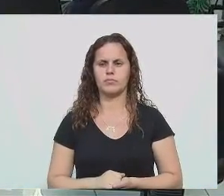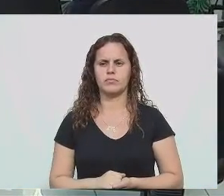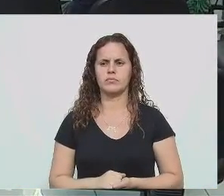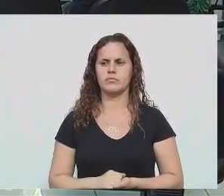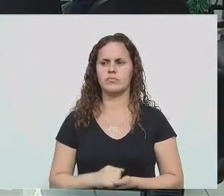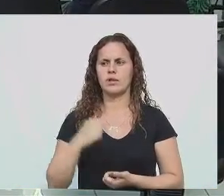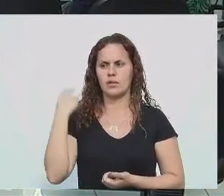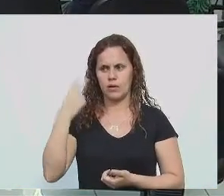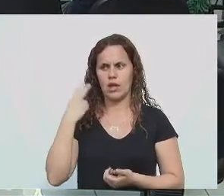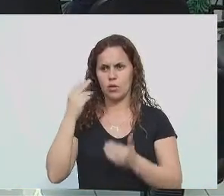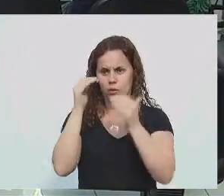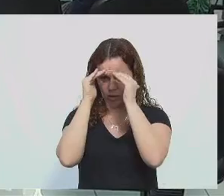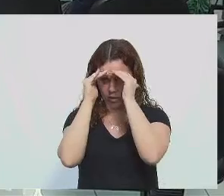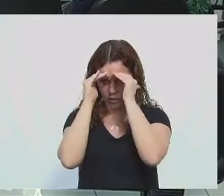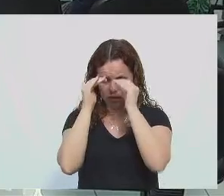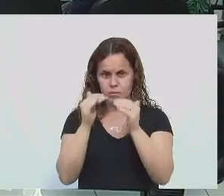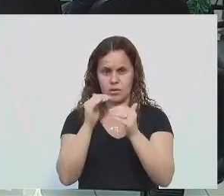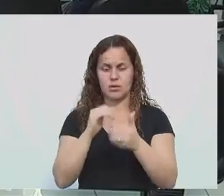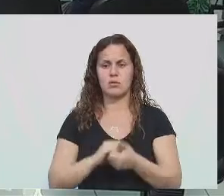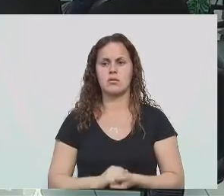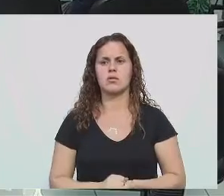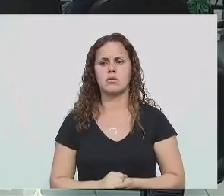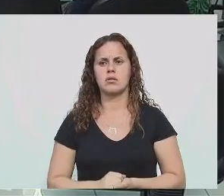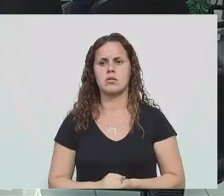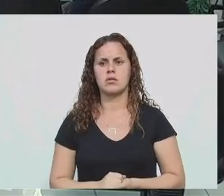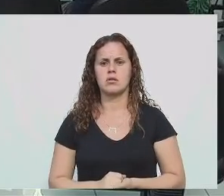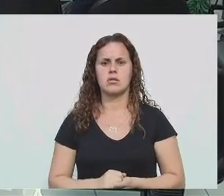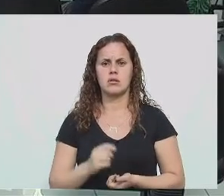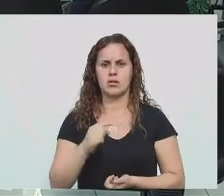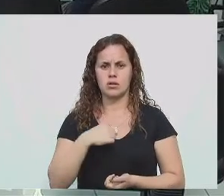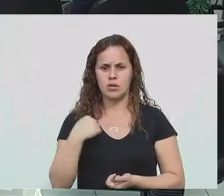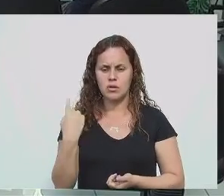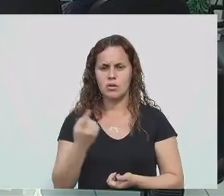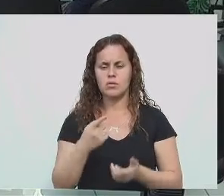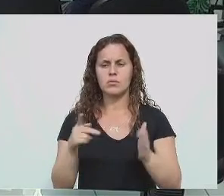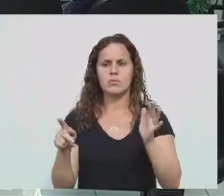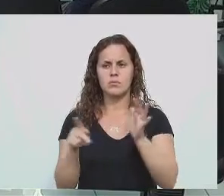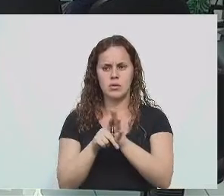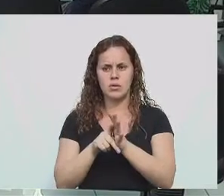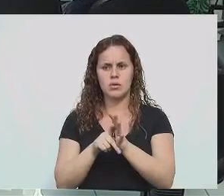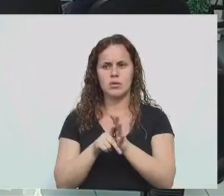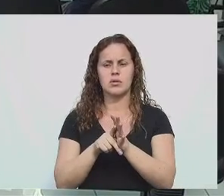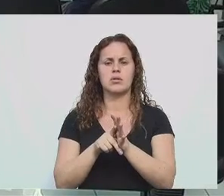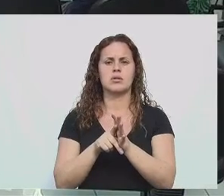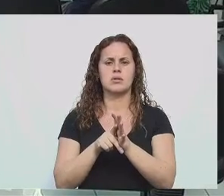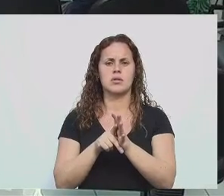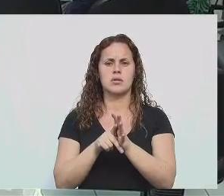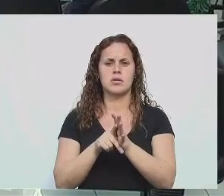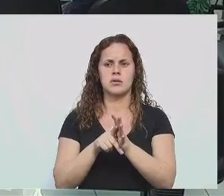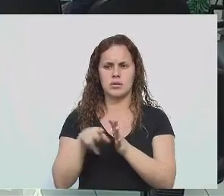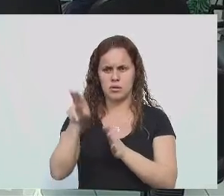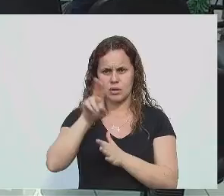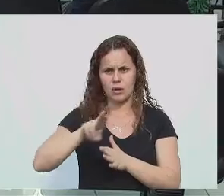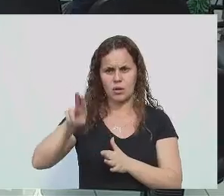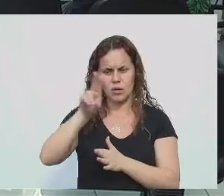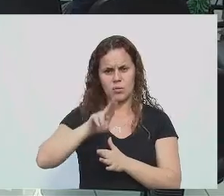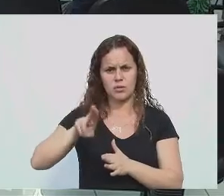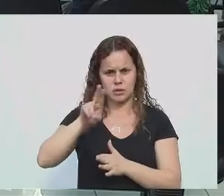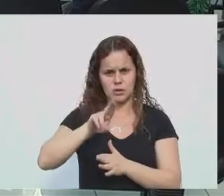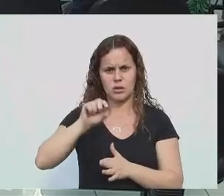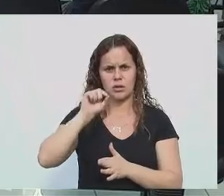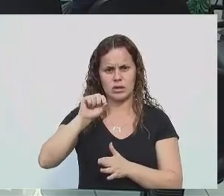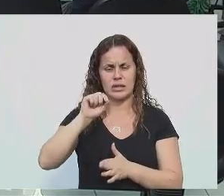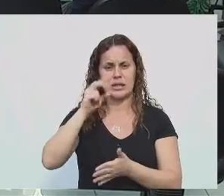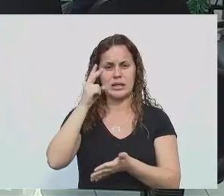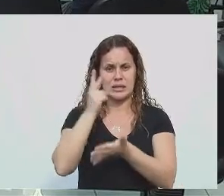Vereador, com todo respeito, nobre colega, nós, com a questão da pandemia, está usando o microfone. Se nós formos